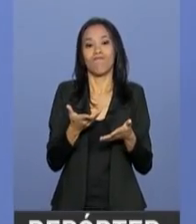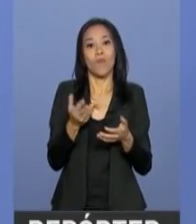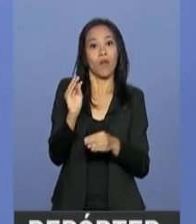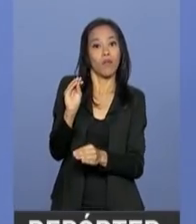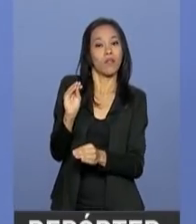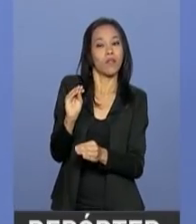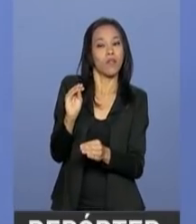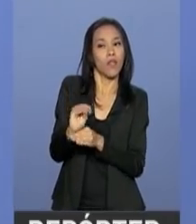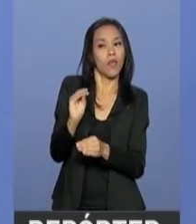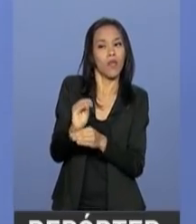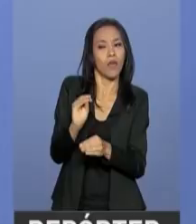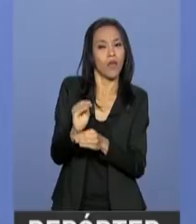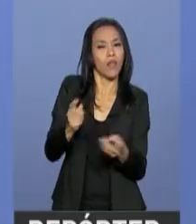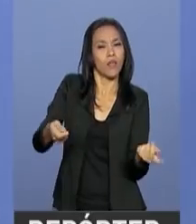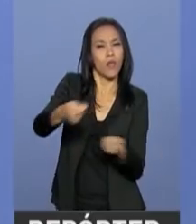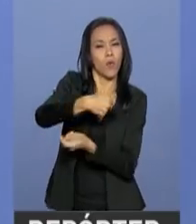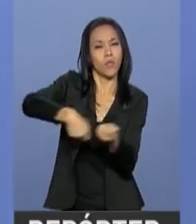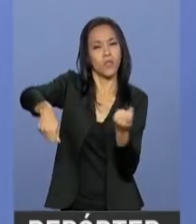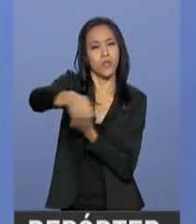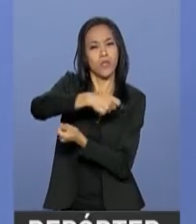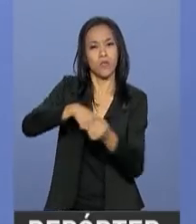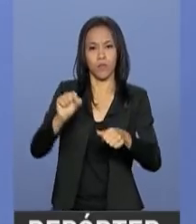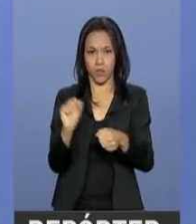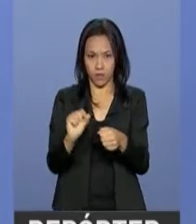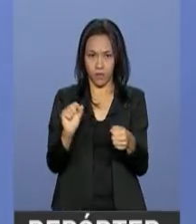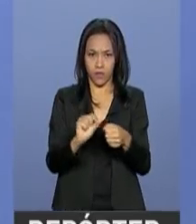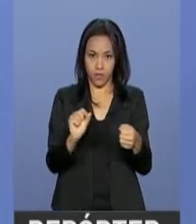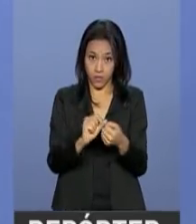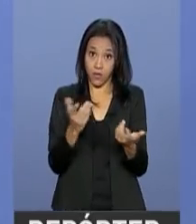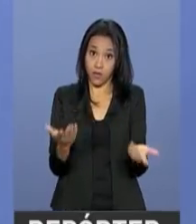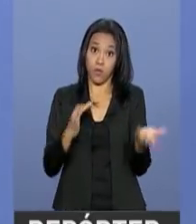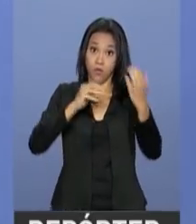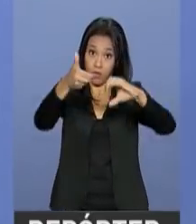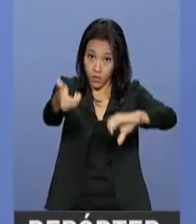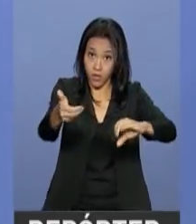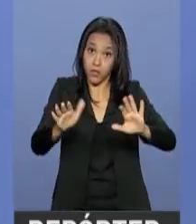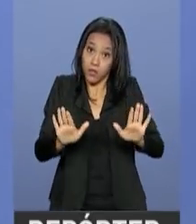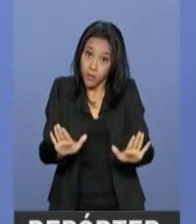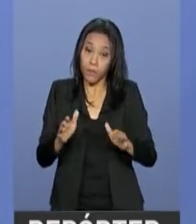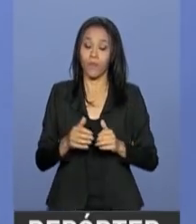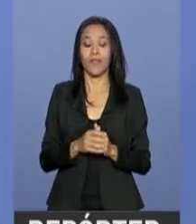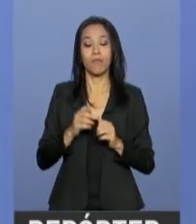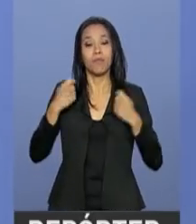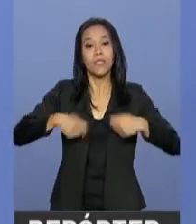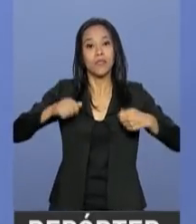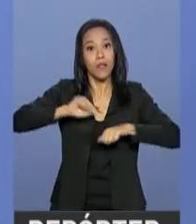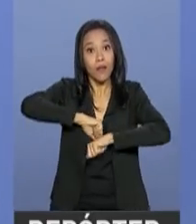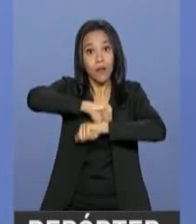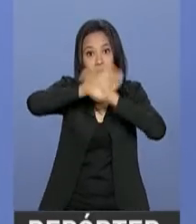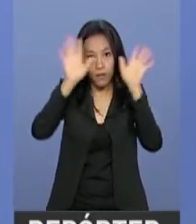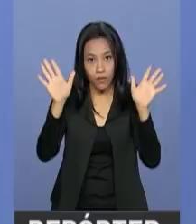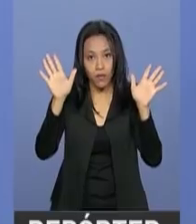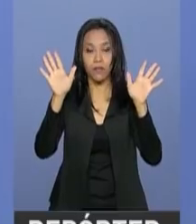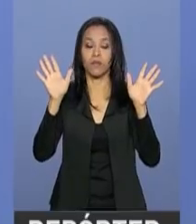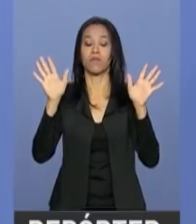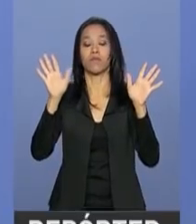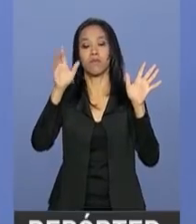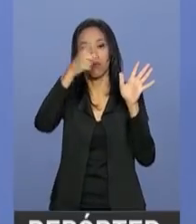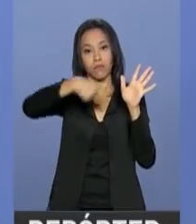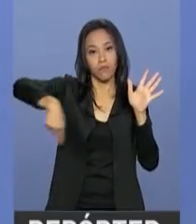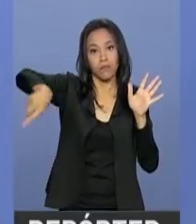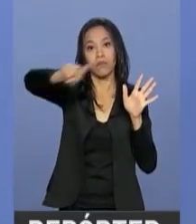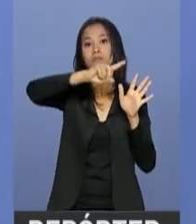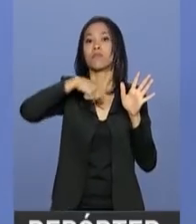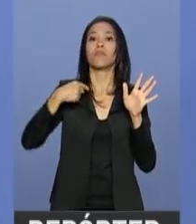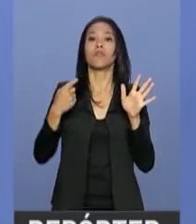preservados da negociação que se faz com o Congresso Nacional. Então, tem que ficar bem claro para os aqueles que